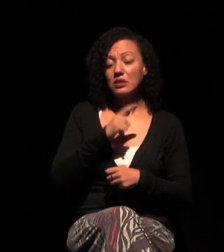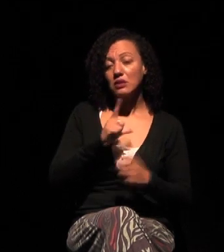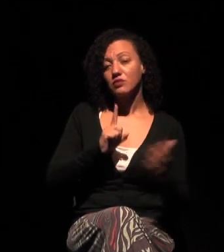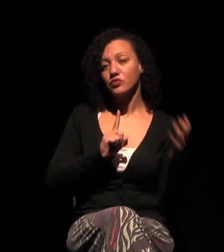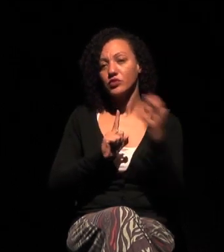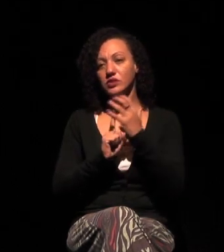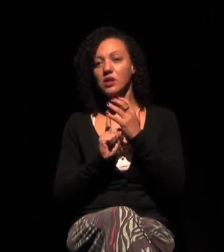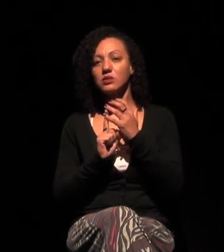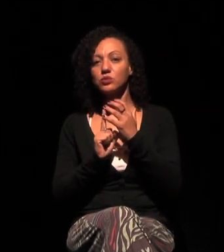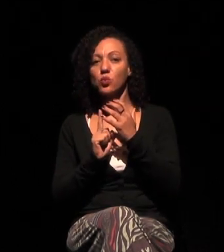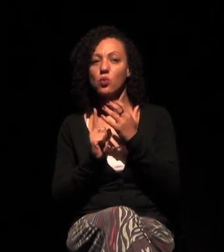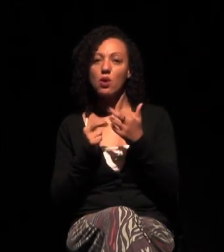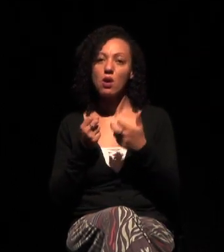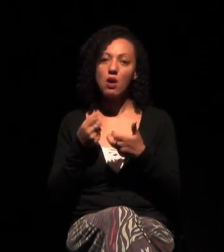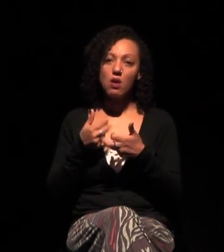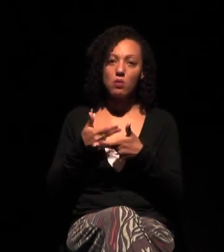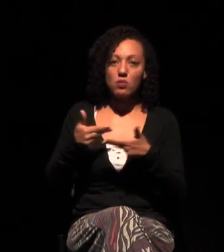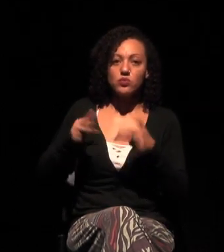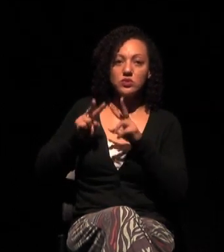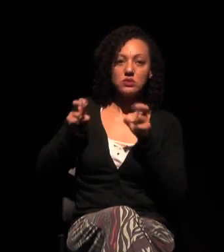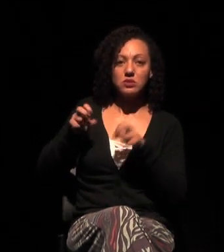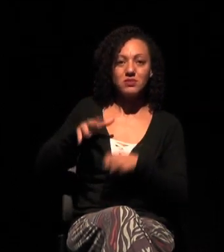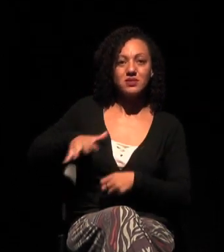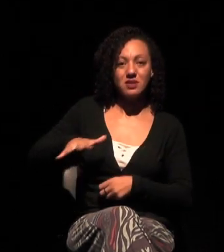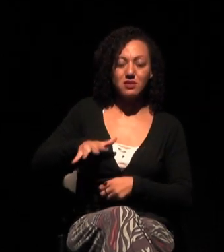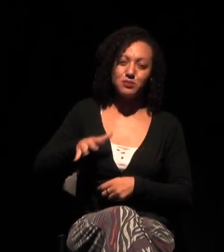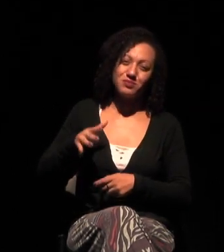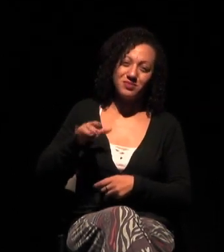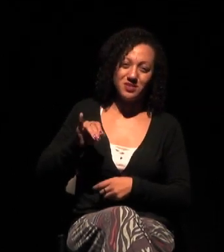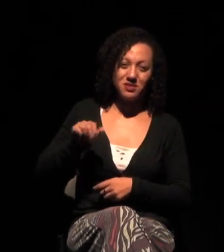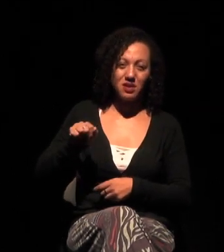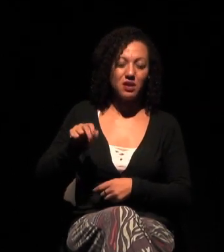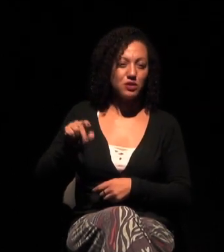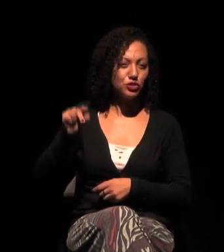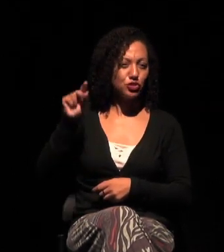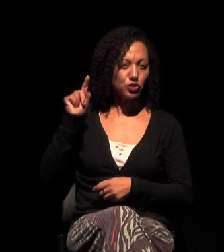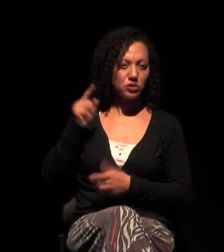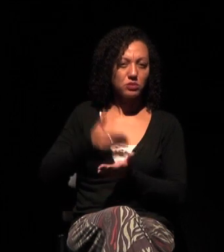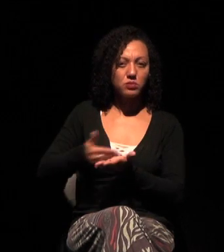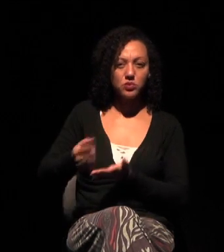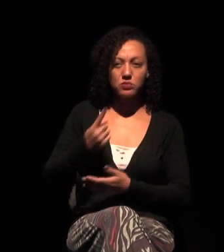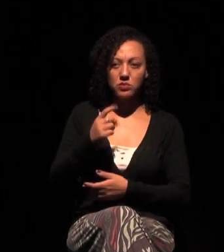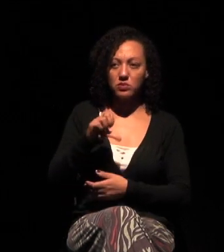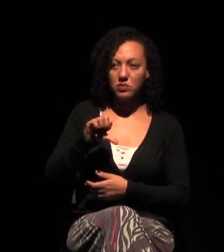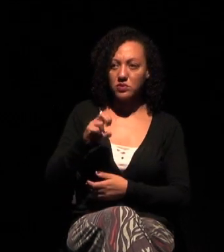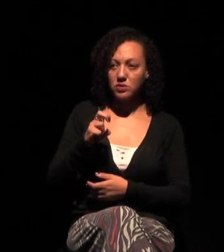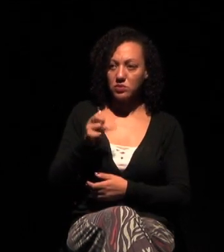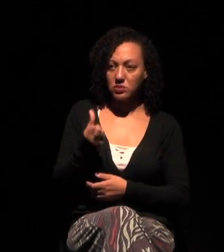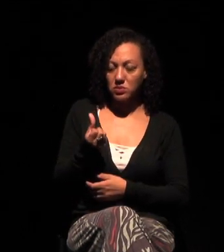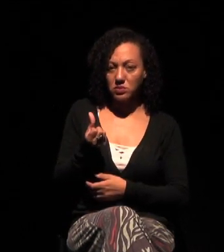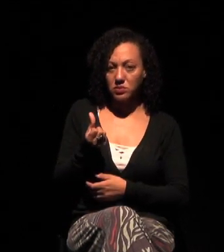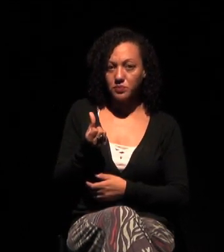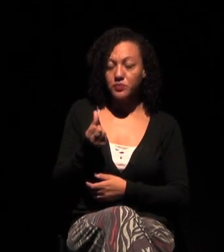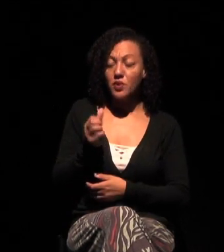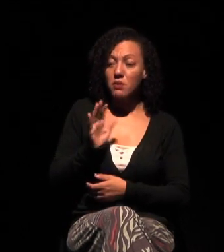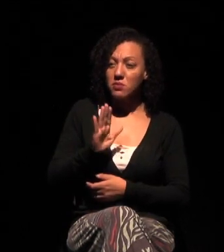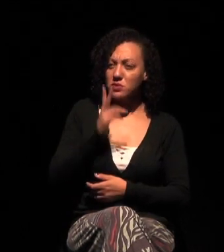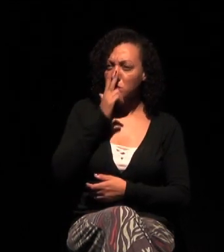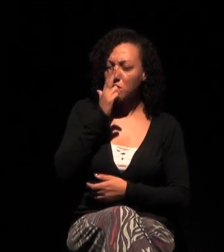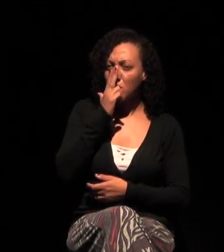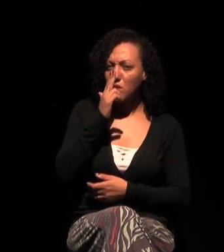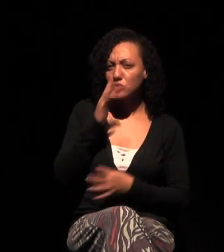área é desde sempre na memória antiga 1956 mas eu acho que todas as questões